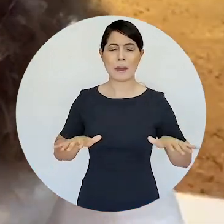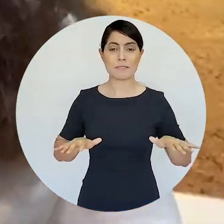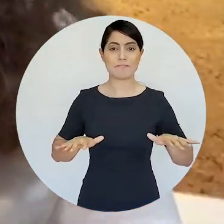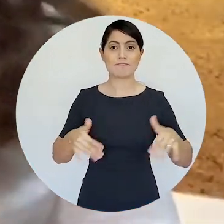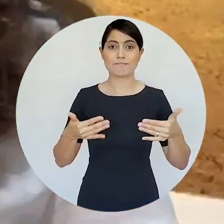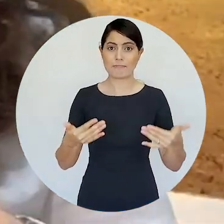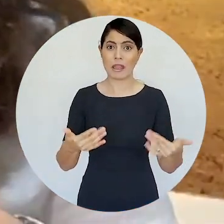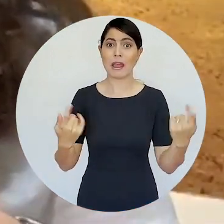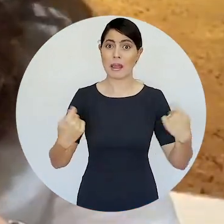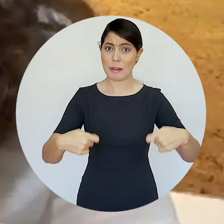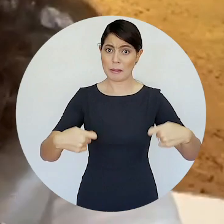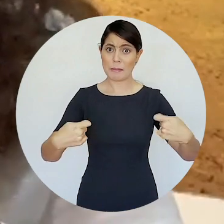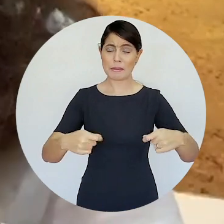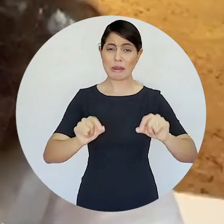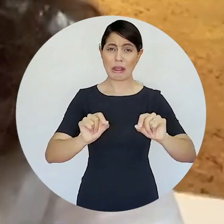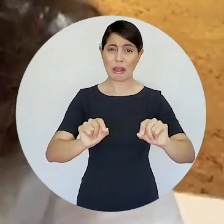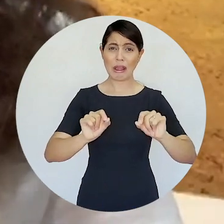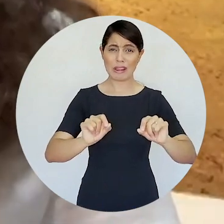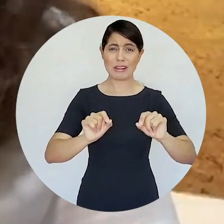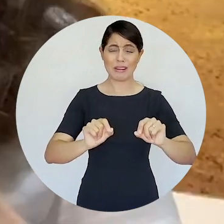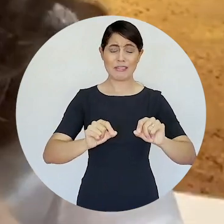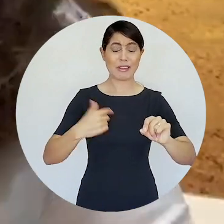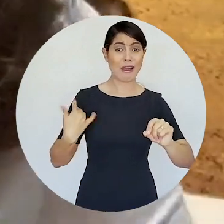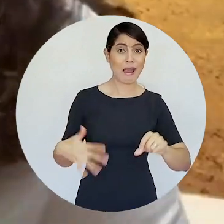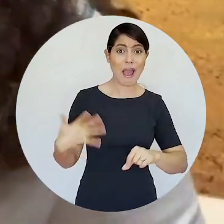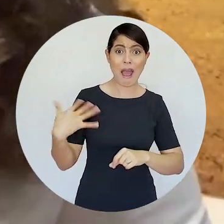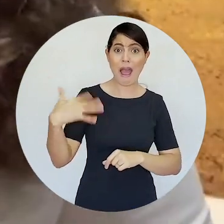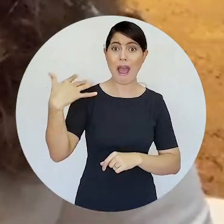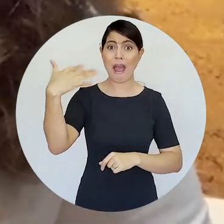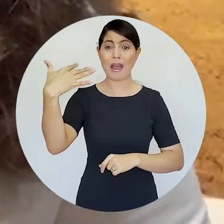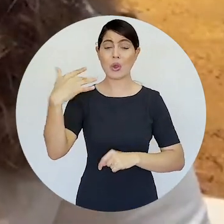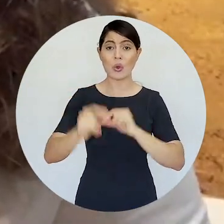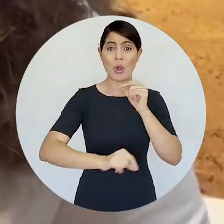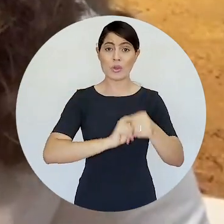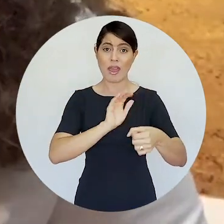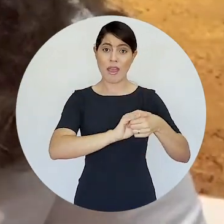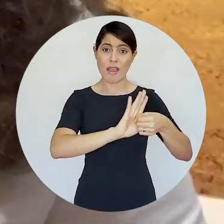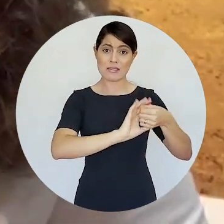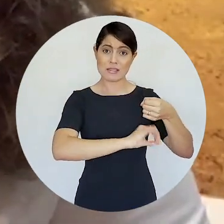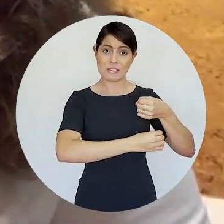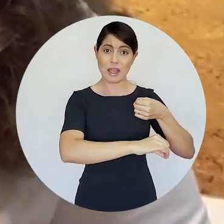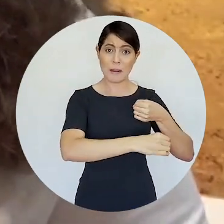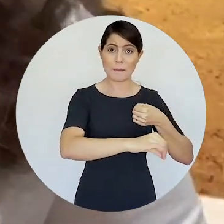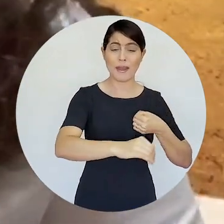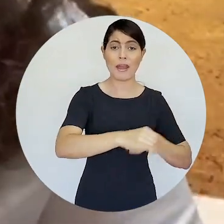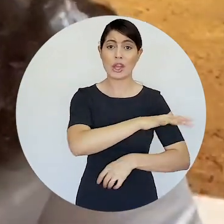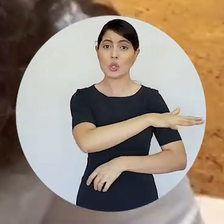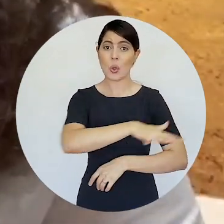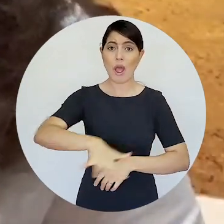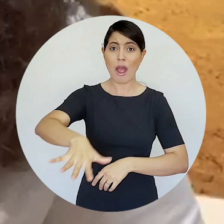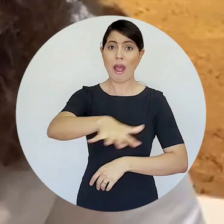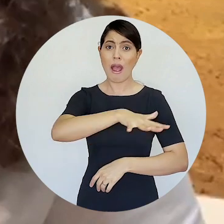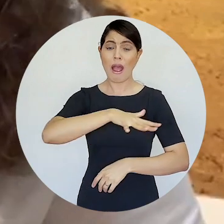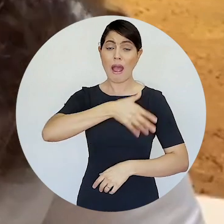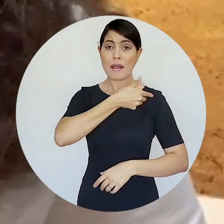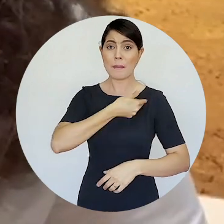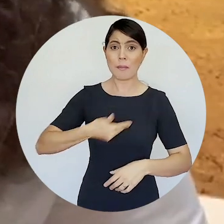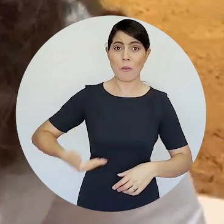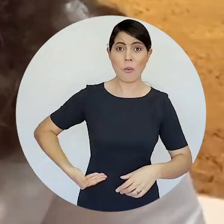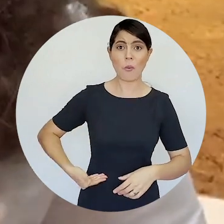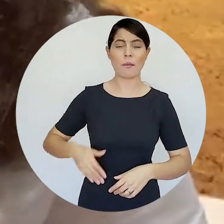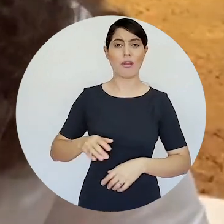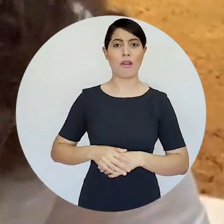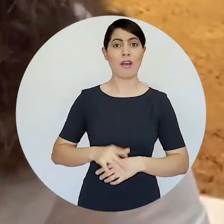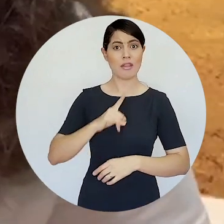espraiadas, o custo unitário da infraestrutura fica alto demais. saneamento, via pública, iluminação